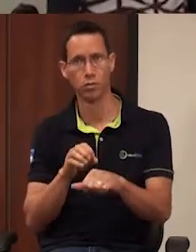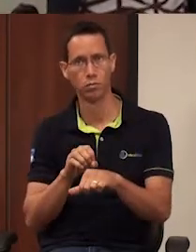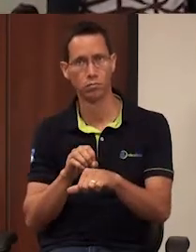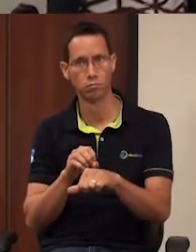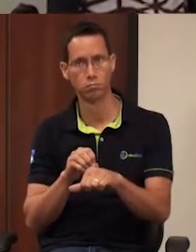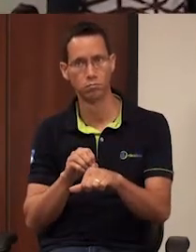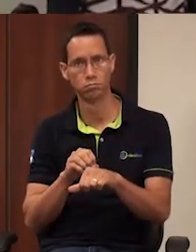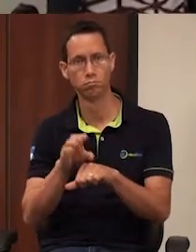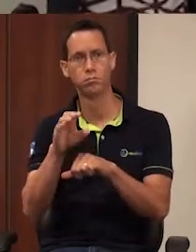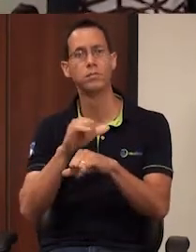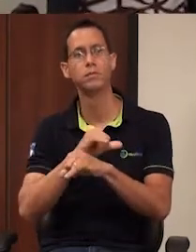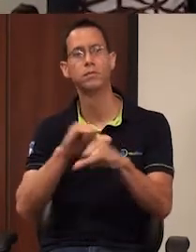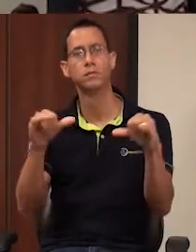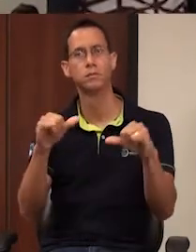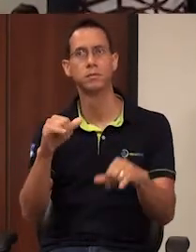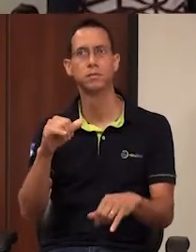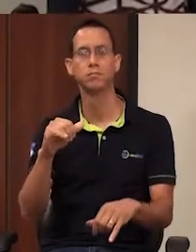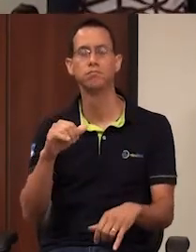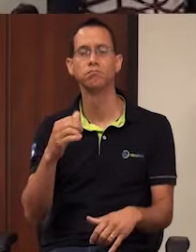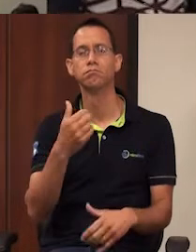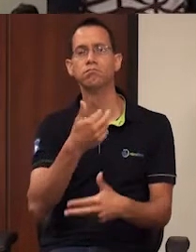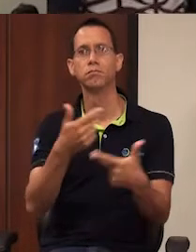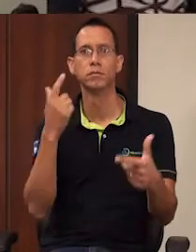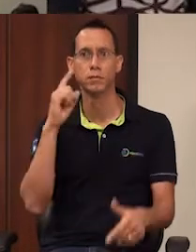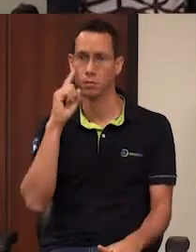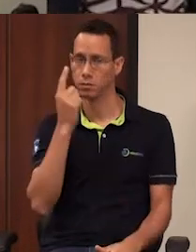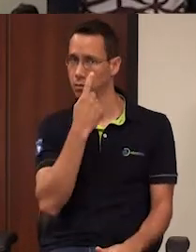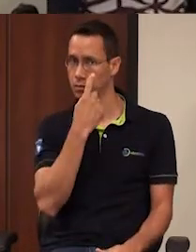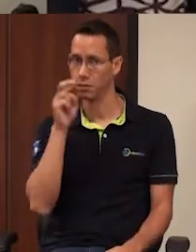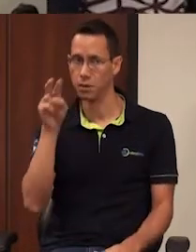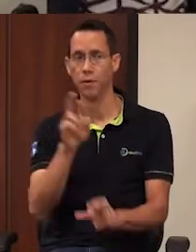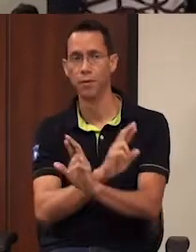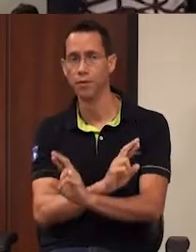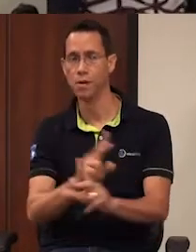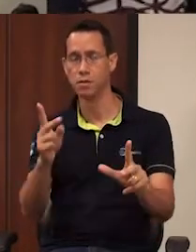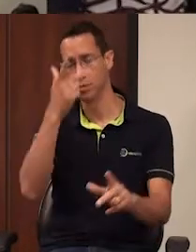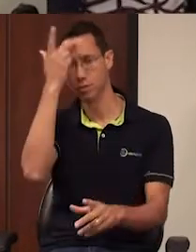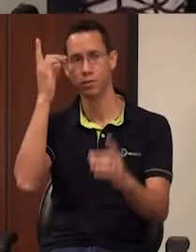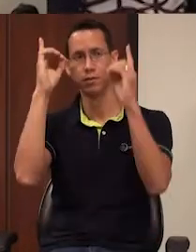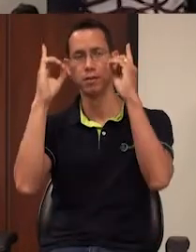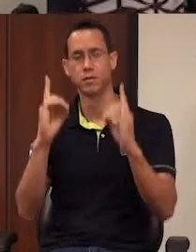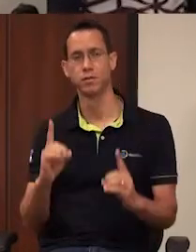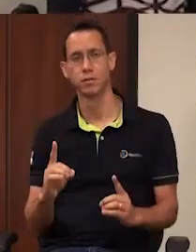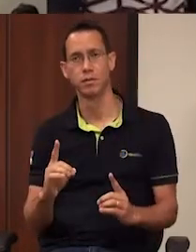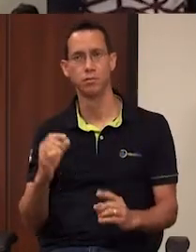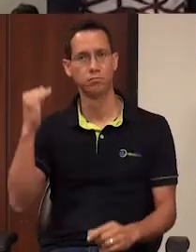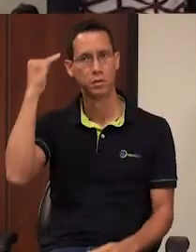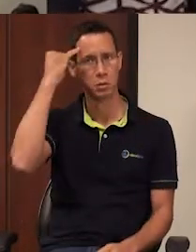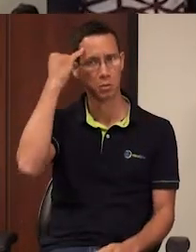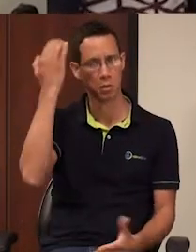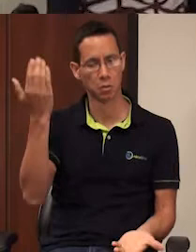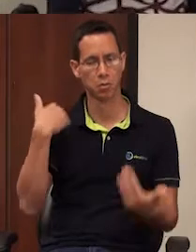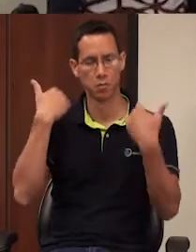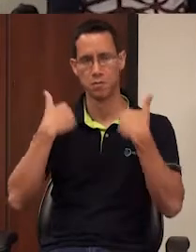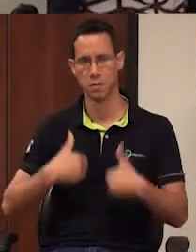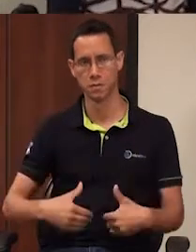essa ideia de olhar, né, para pessoas tanto que têm uma deficiência, né, intelectual ou